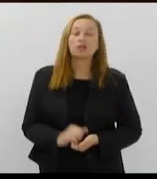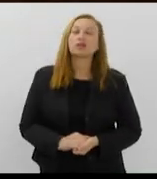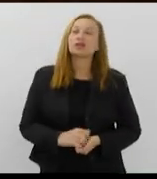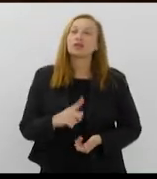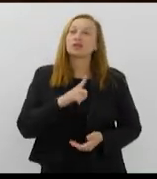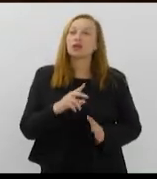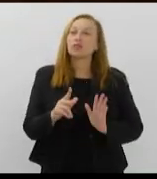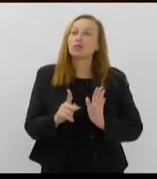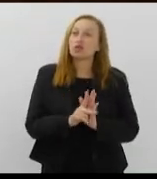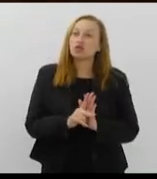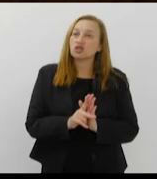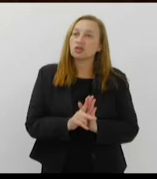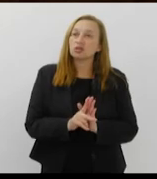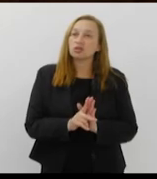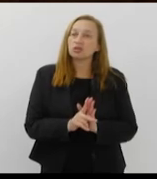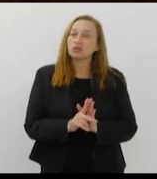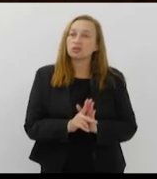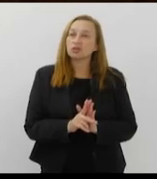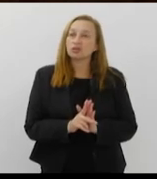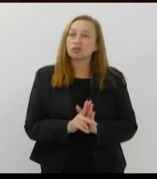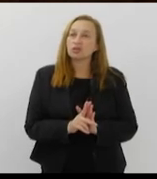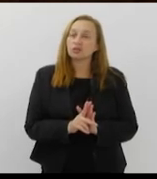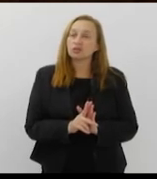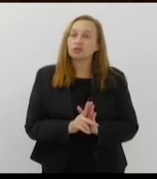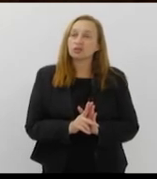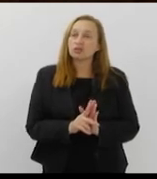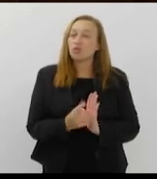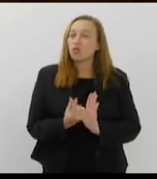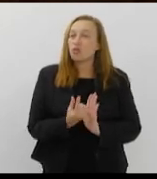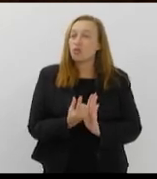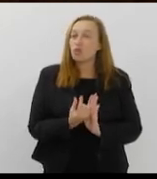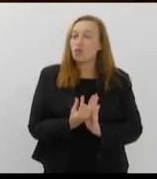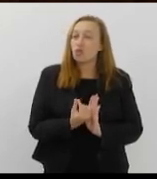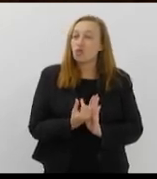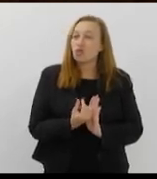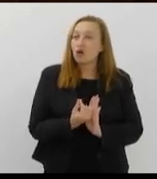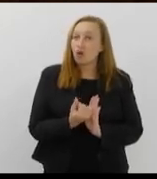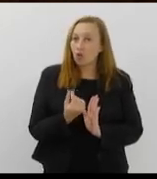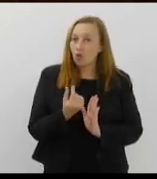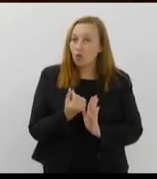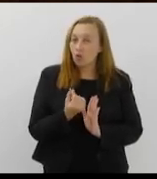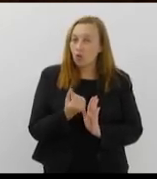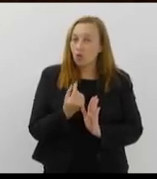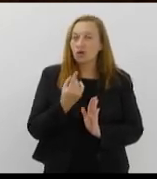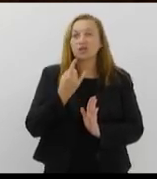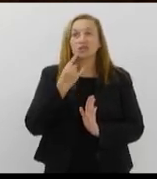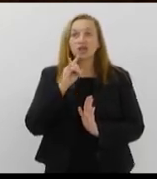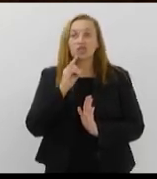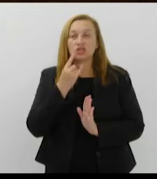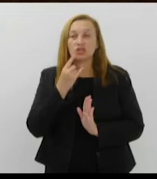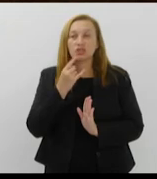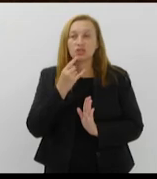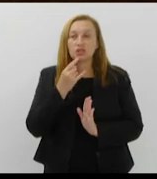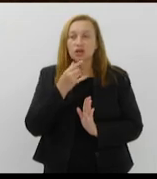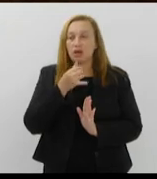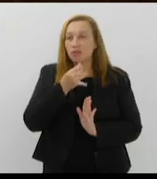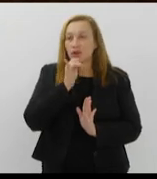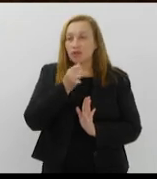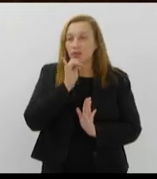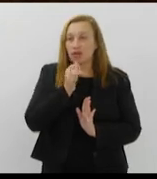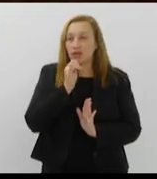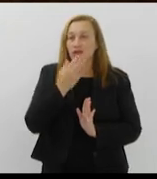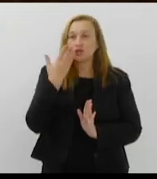um projeto para aumentar a taxação das bebidas altamente açucaradas. Está aqui o deputado Luiz